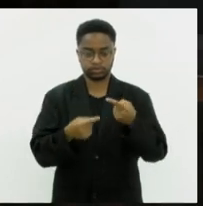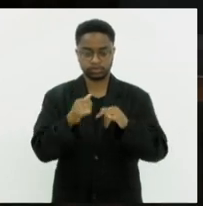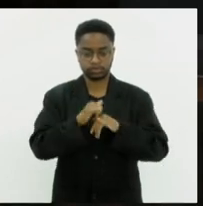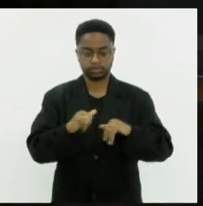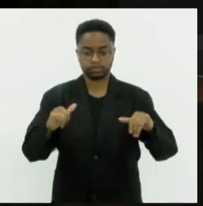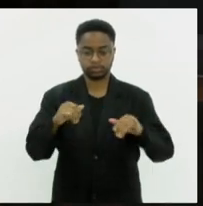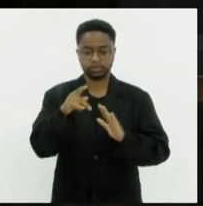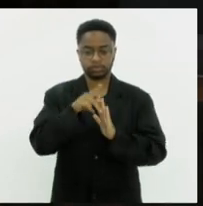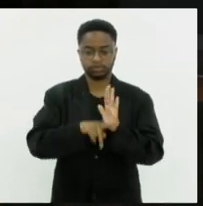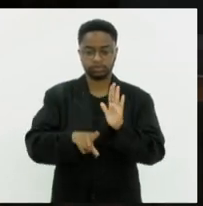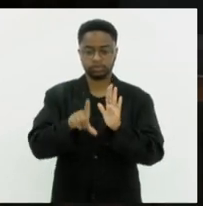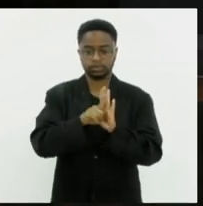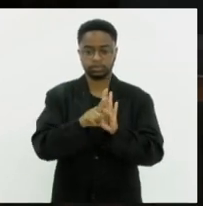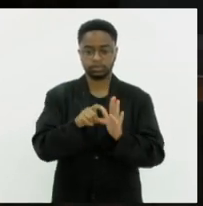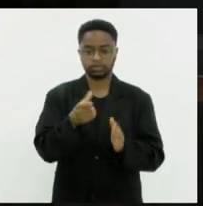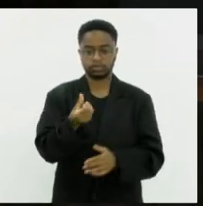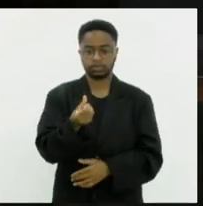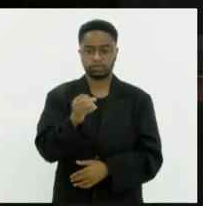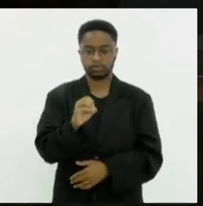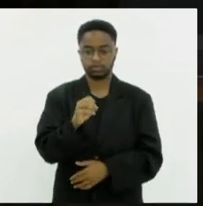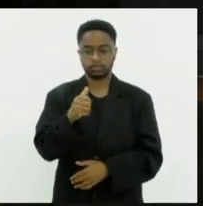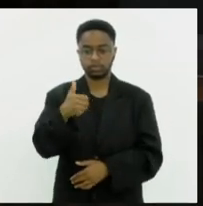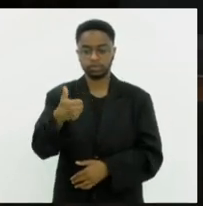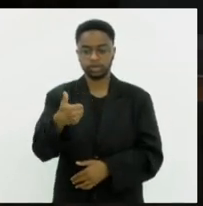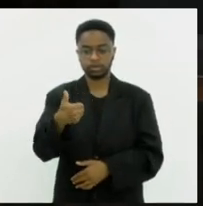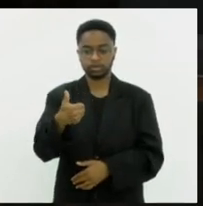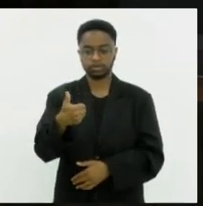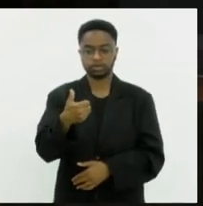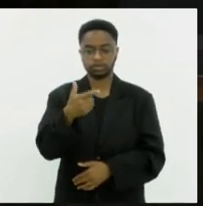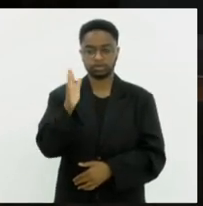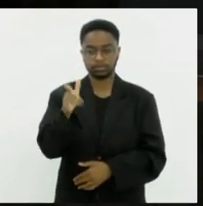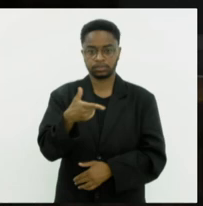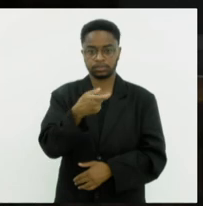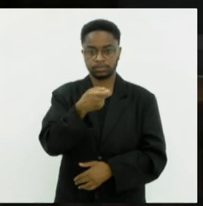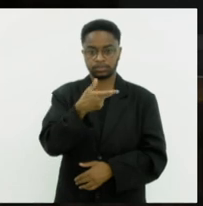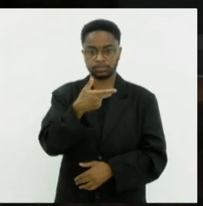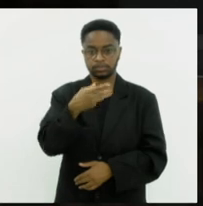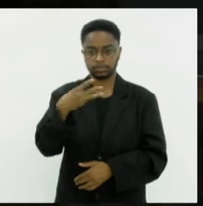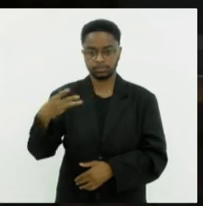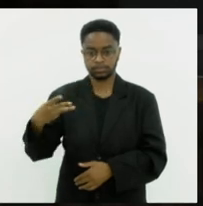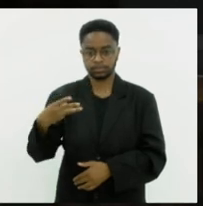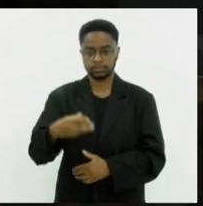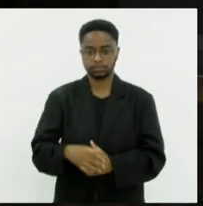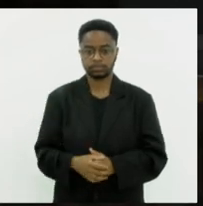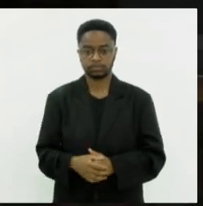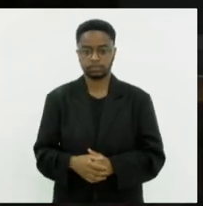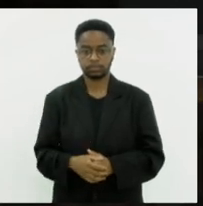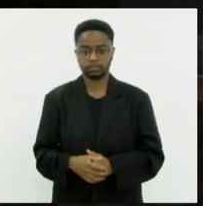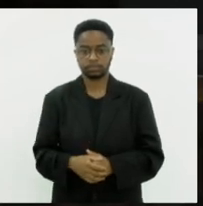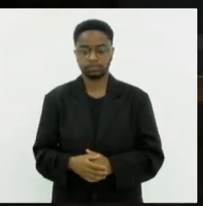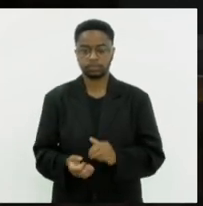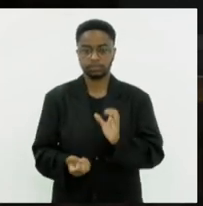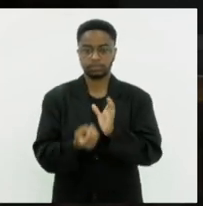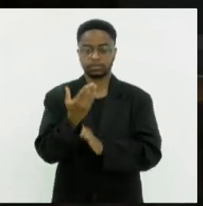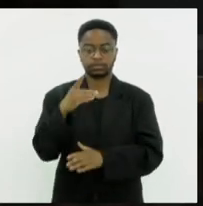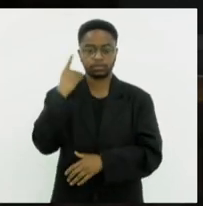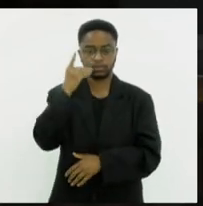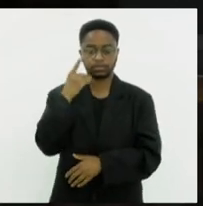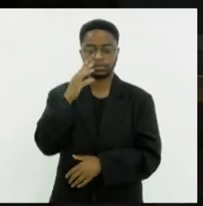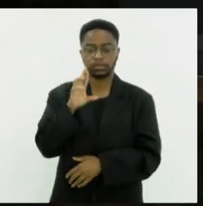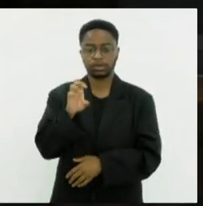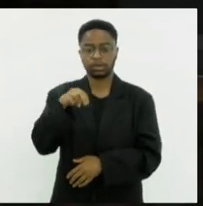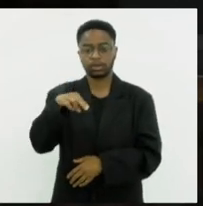Anuncio projeto de lei 601 de 2023, de autoria do deputado